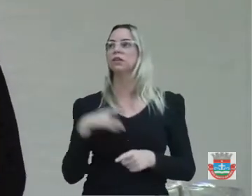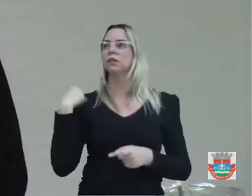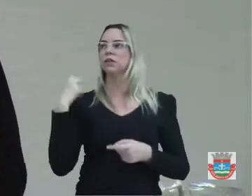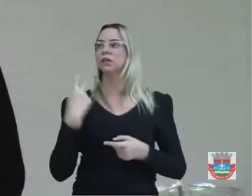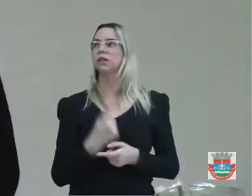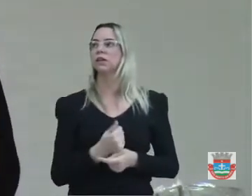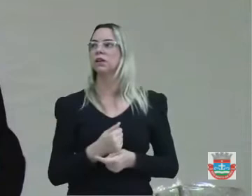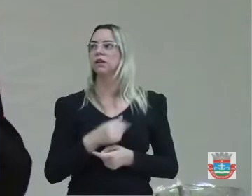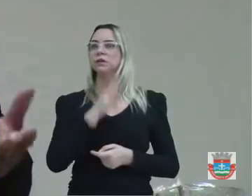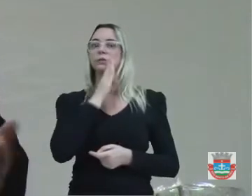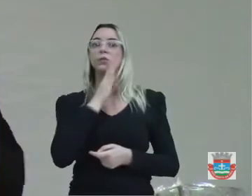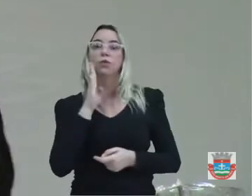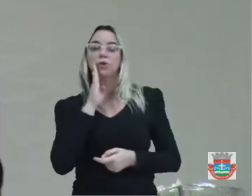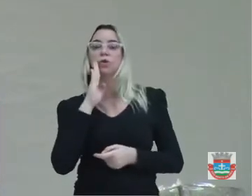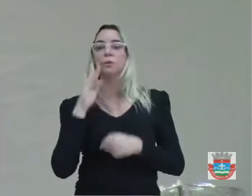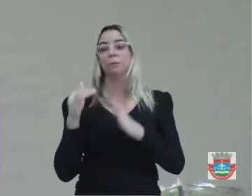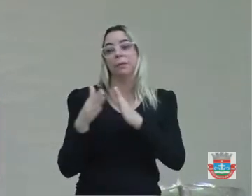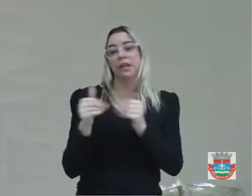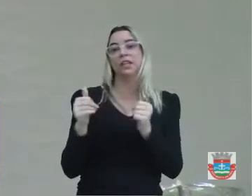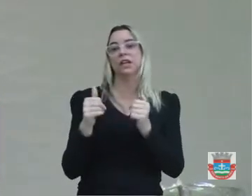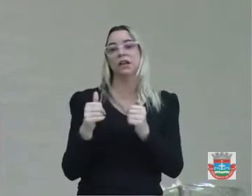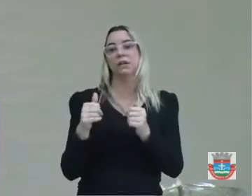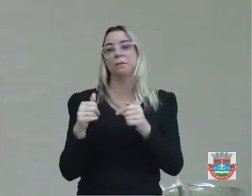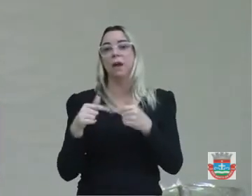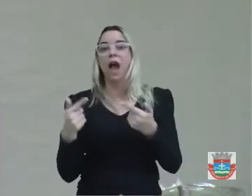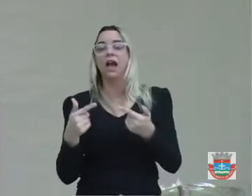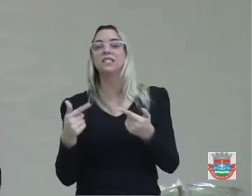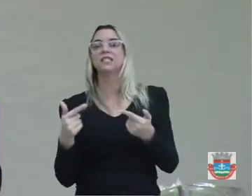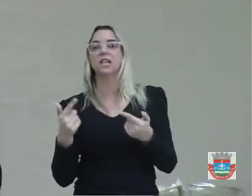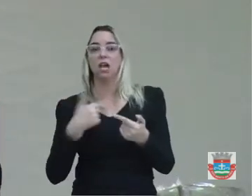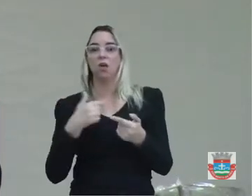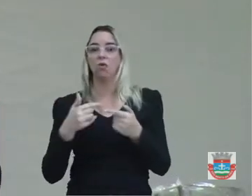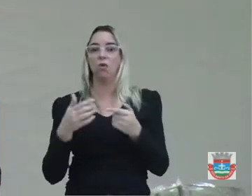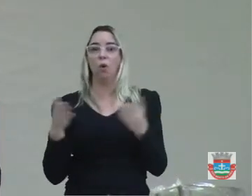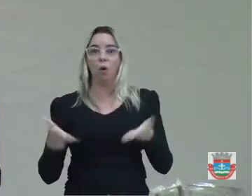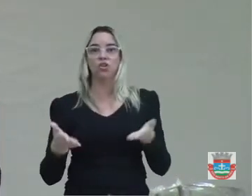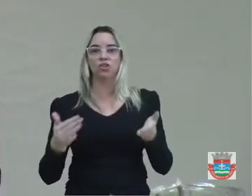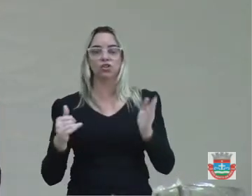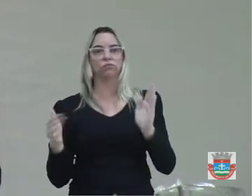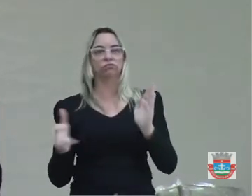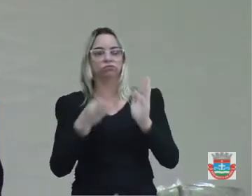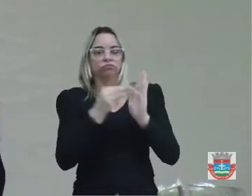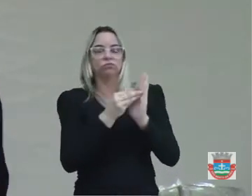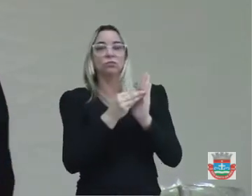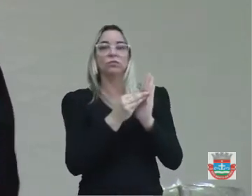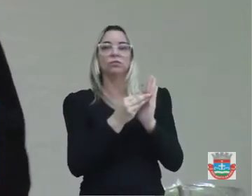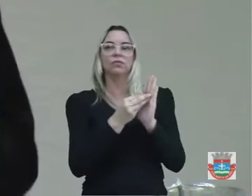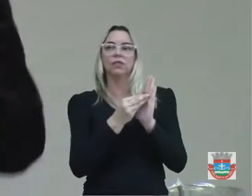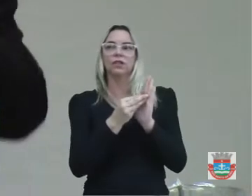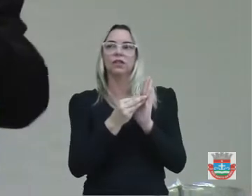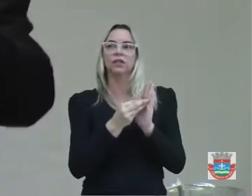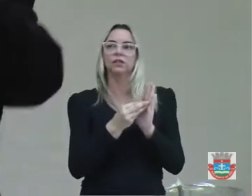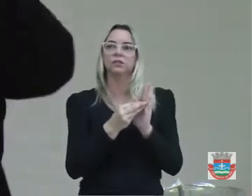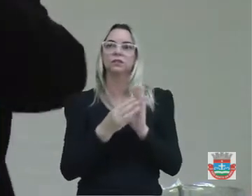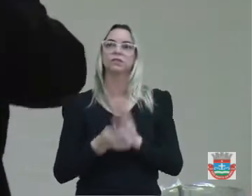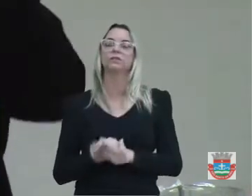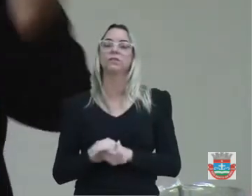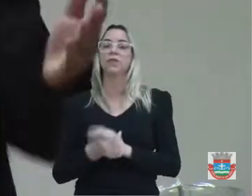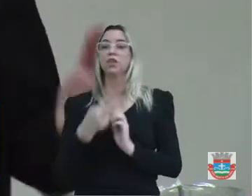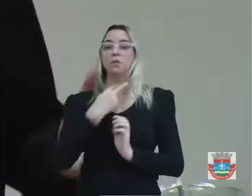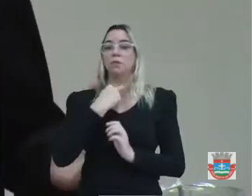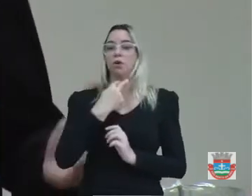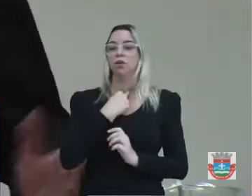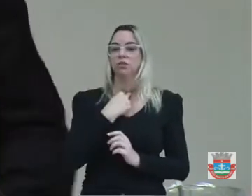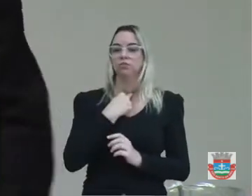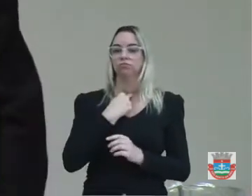só fez pedir, eu disse que não ia colocar hoje. Primeiro a gente tem que analisar o projeto. Nós não podemos destruir a carreira